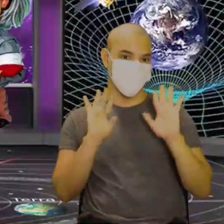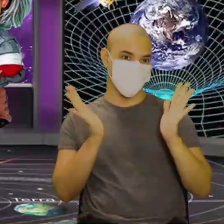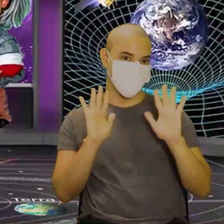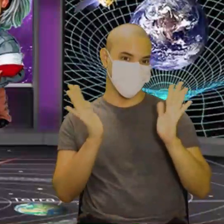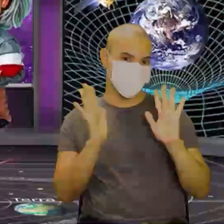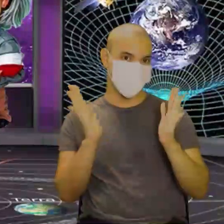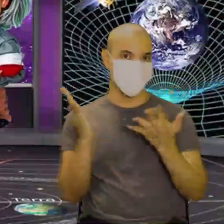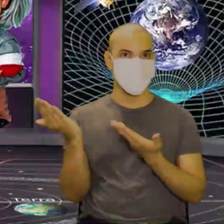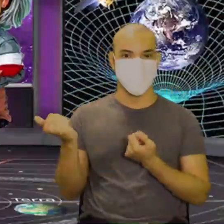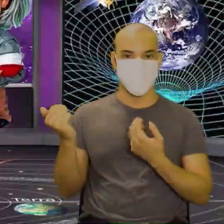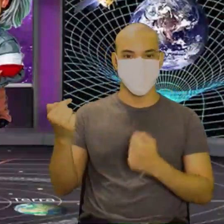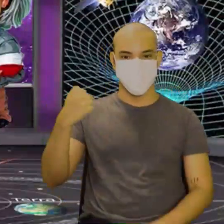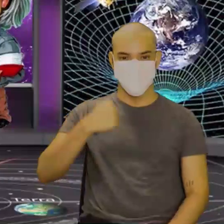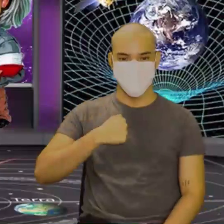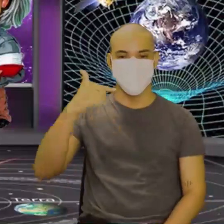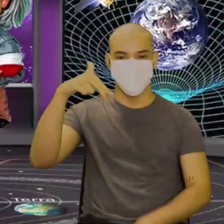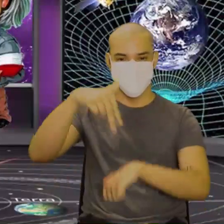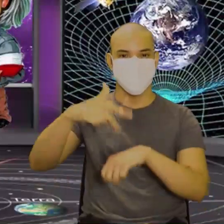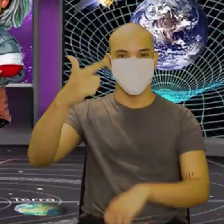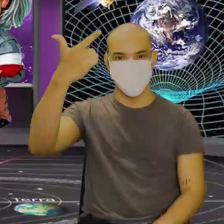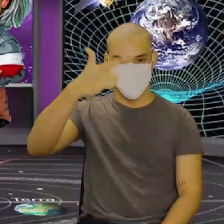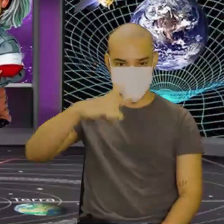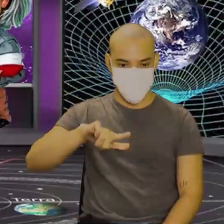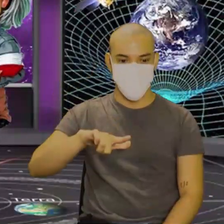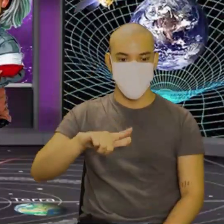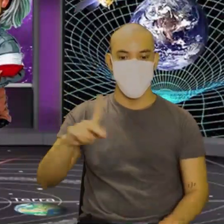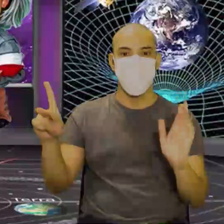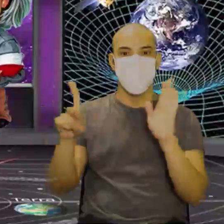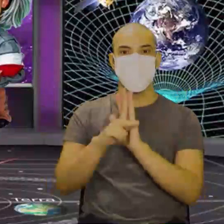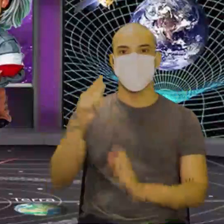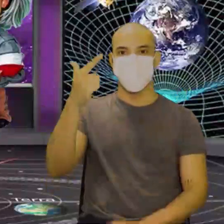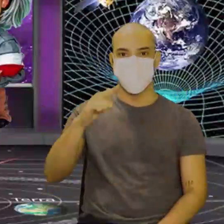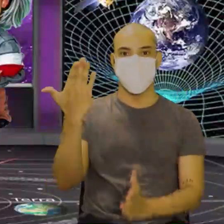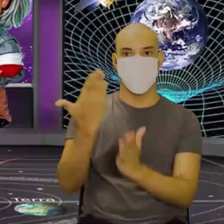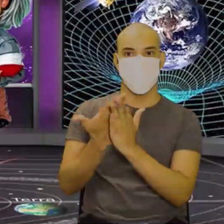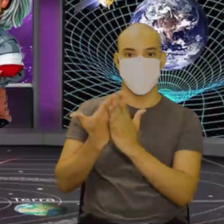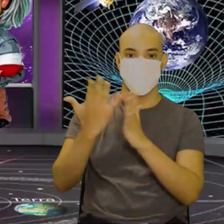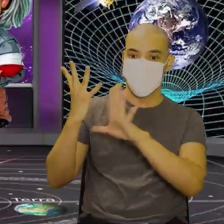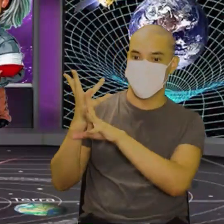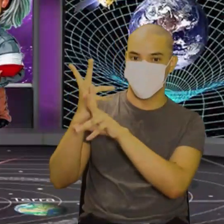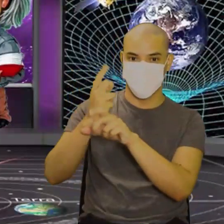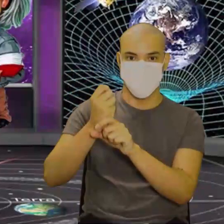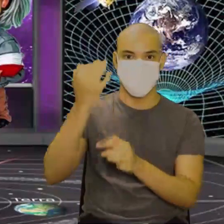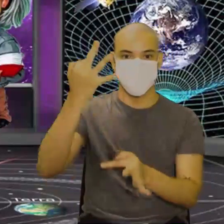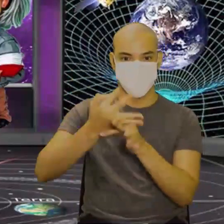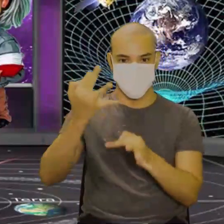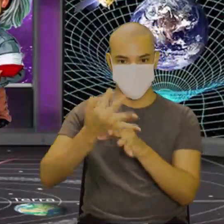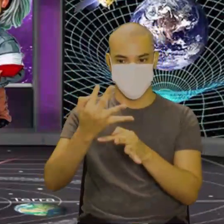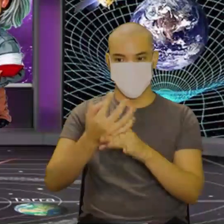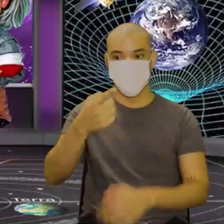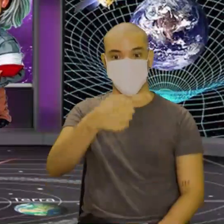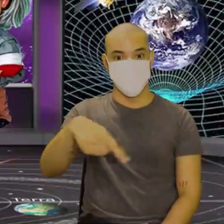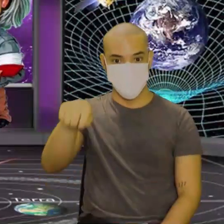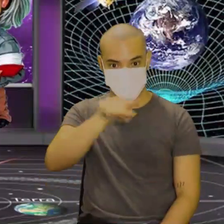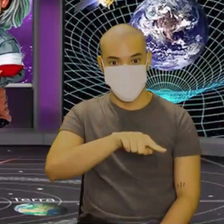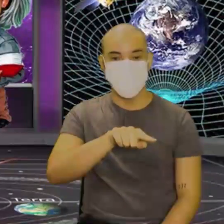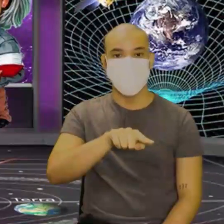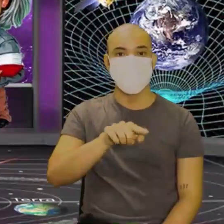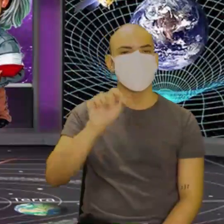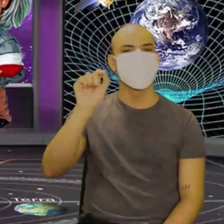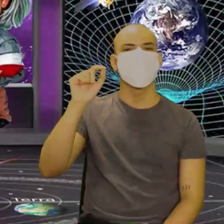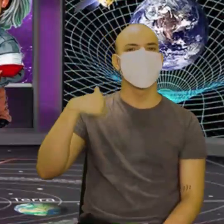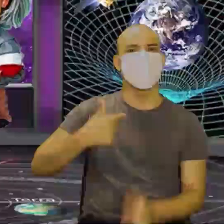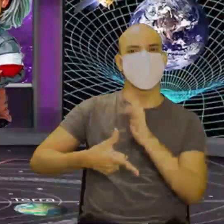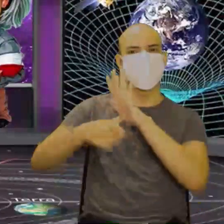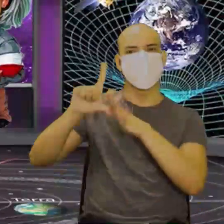Hello, jovens! Olha eu aqui de novo para mais uma aula de revisão de física com vocês. Pessoal, o que nós